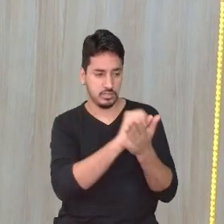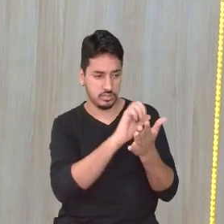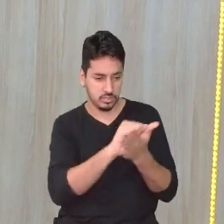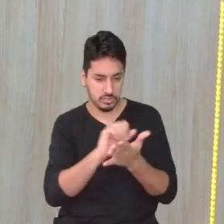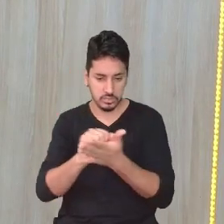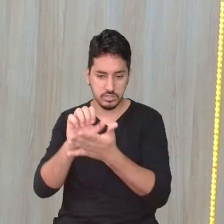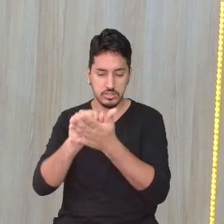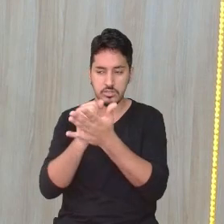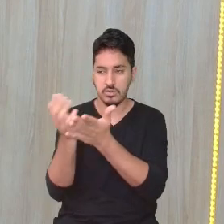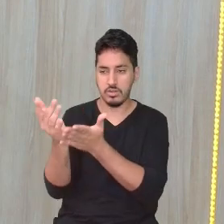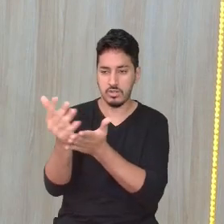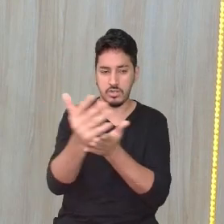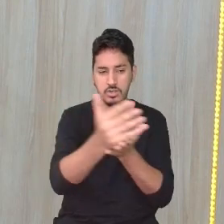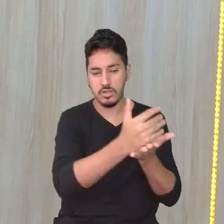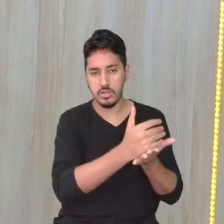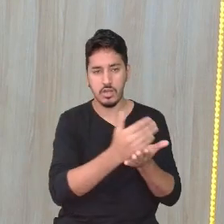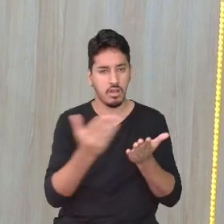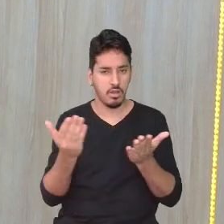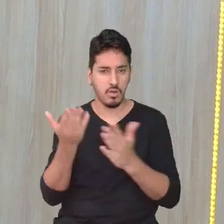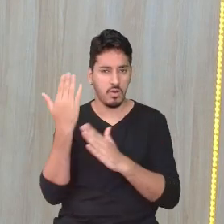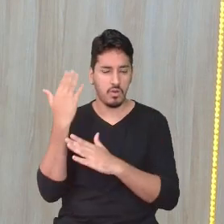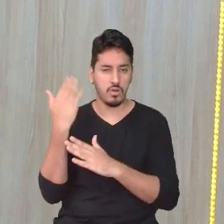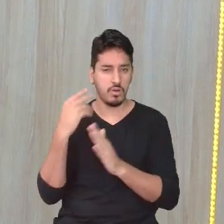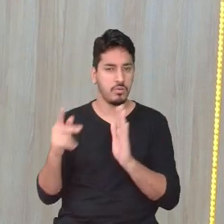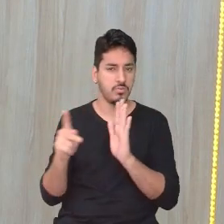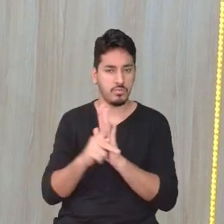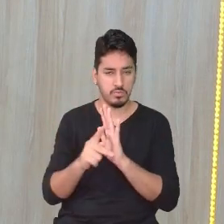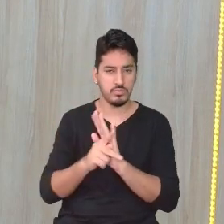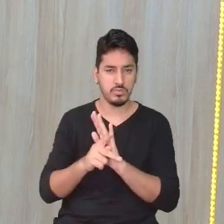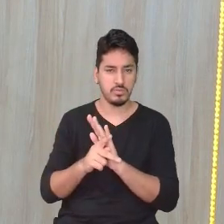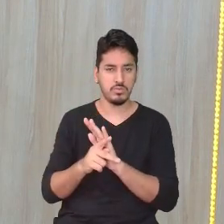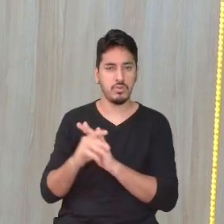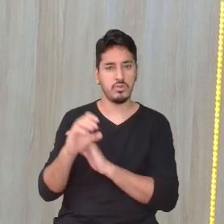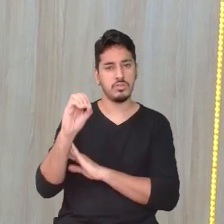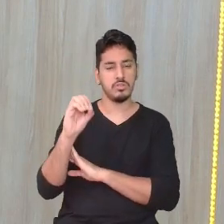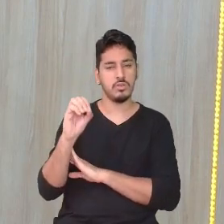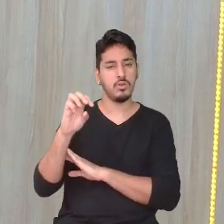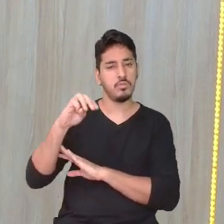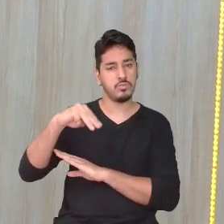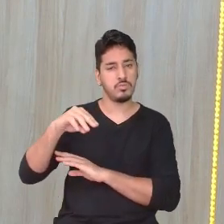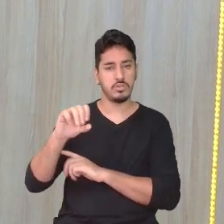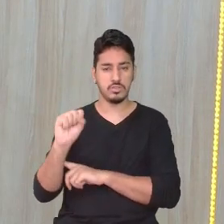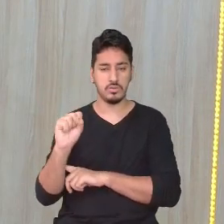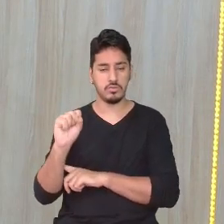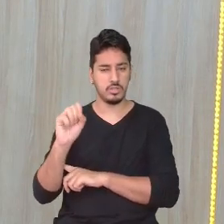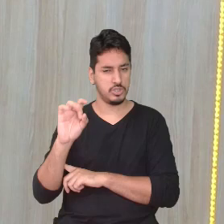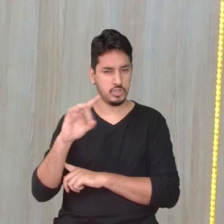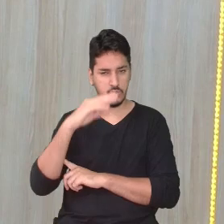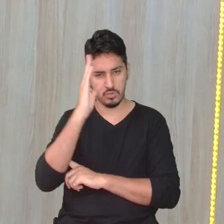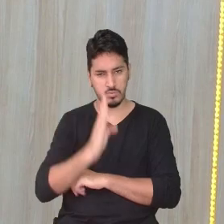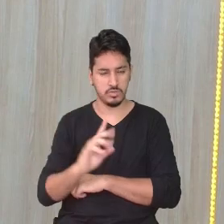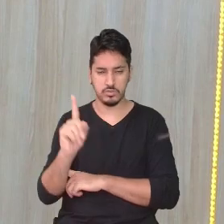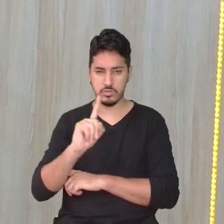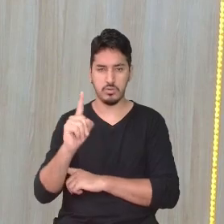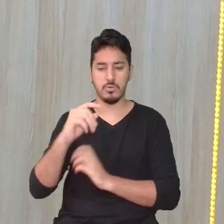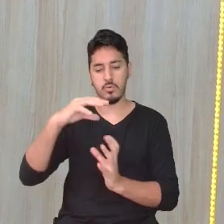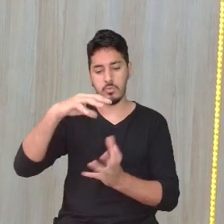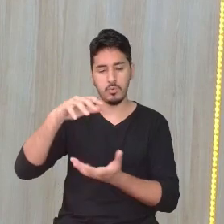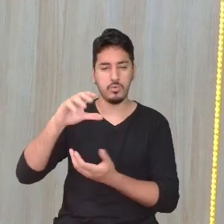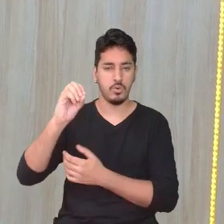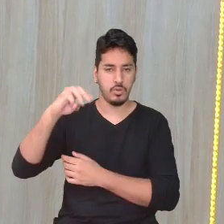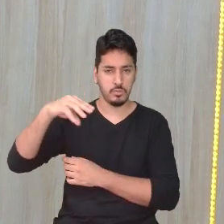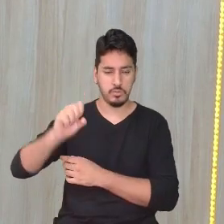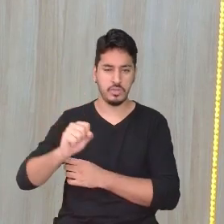levantados agora há pouco pela Organização Mundial da Saúde, não é só aqui no Brasil não, no mundo todo, dados levantados pela OMS